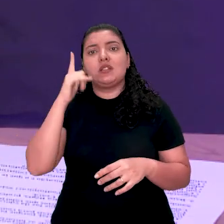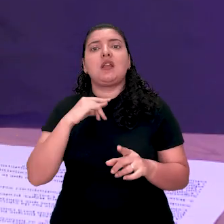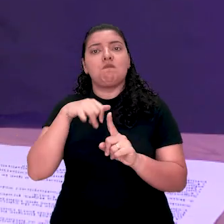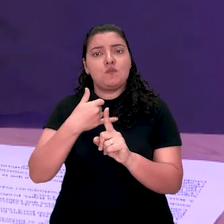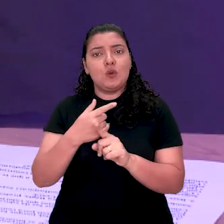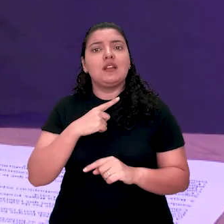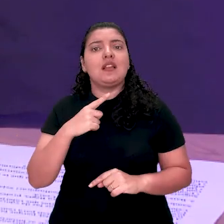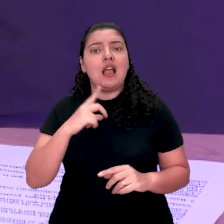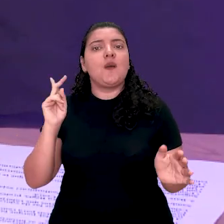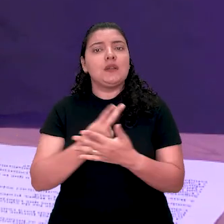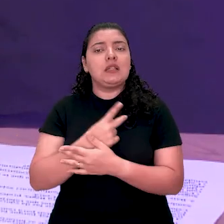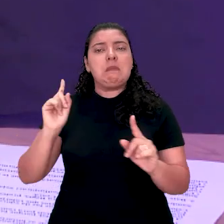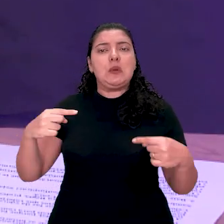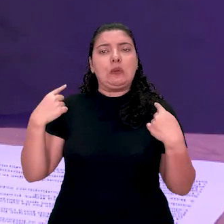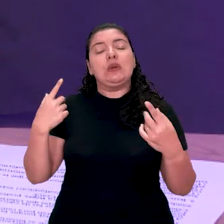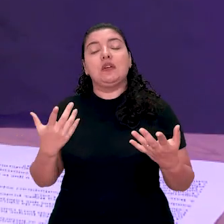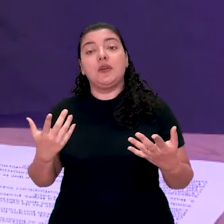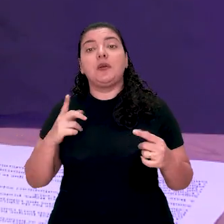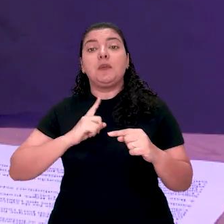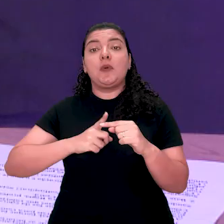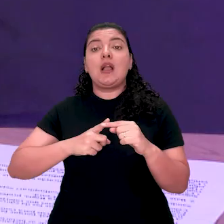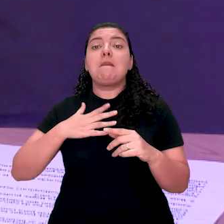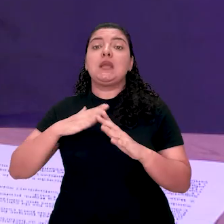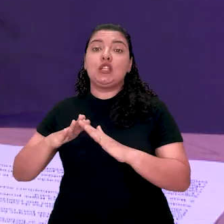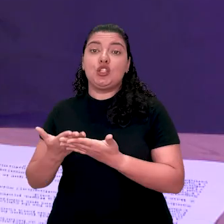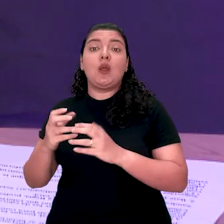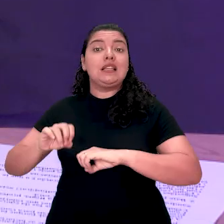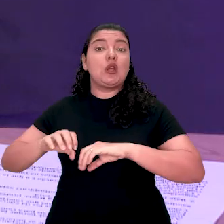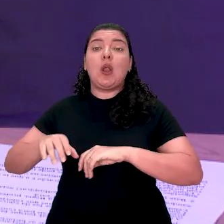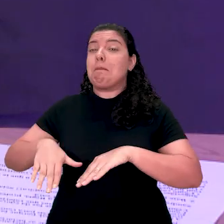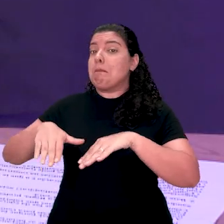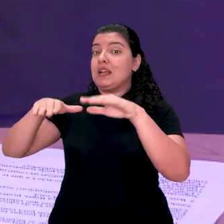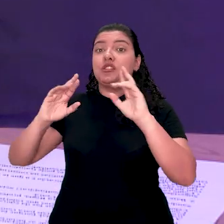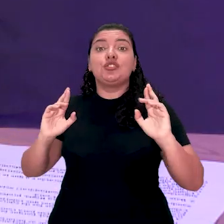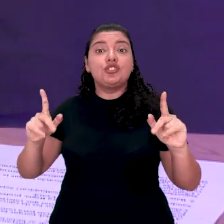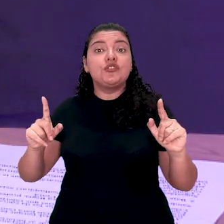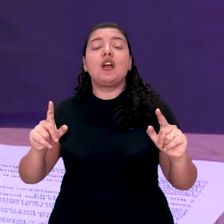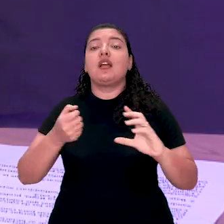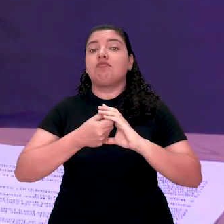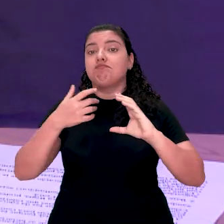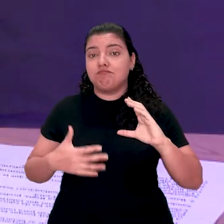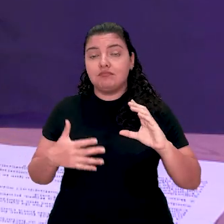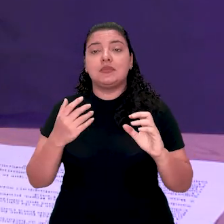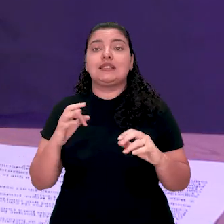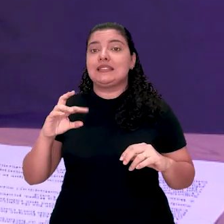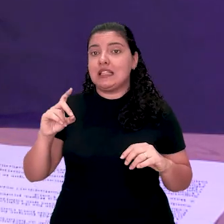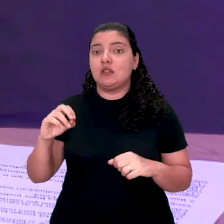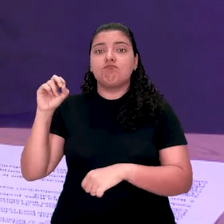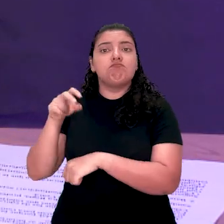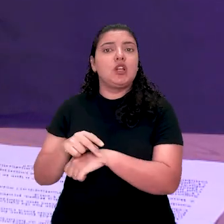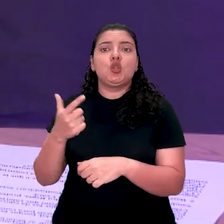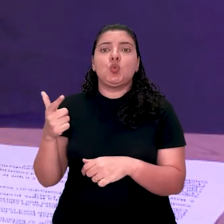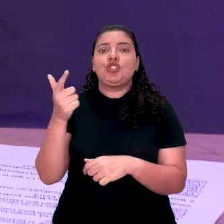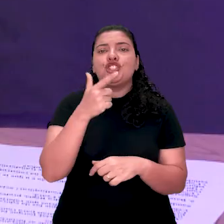Não só pessoa com deficiência. Eu falei, não, porque na minha escola foi ensinado desde cedo o que era a diferença. Eu entrei muito cedo e